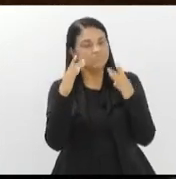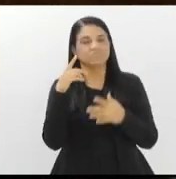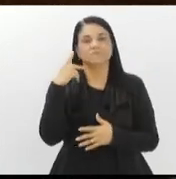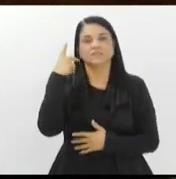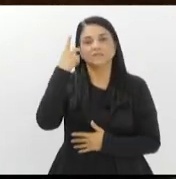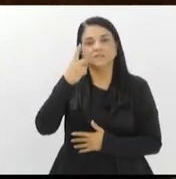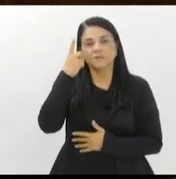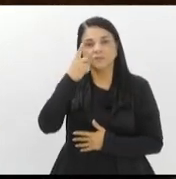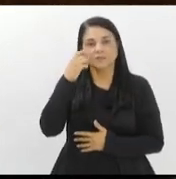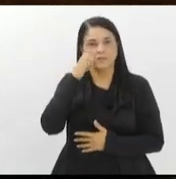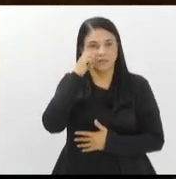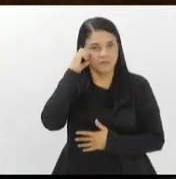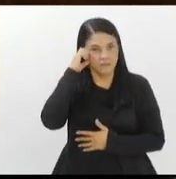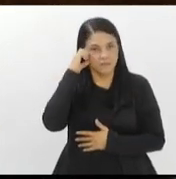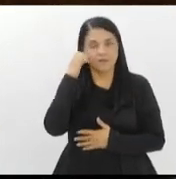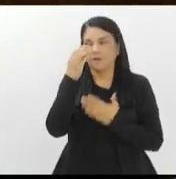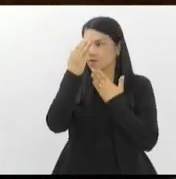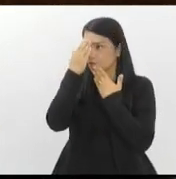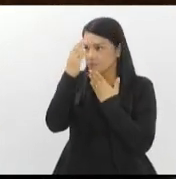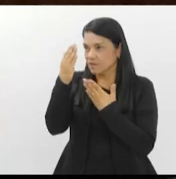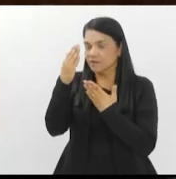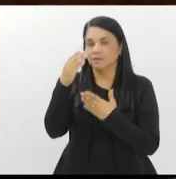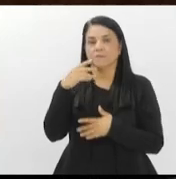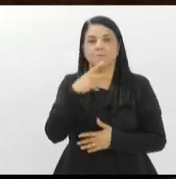Érica, e obrigada, presidenta Tiaju.